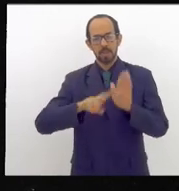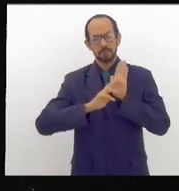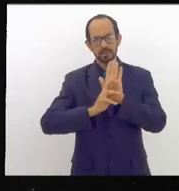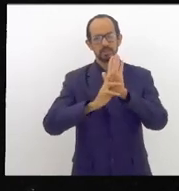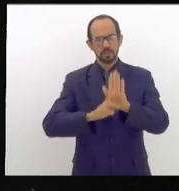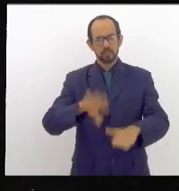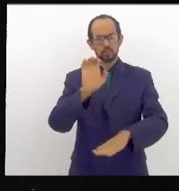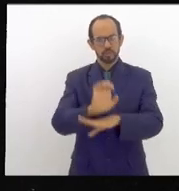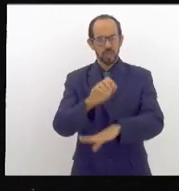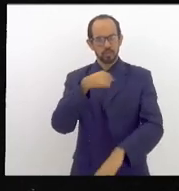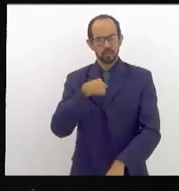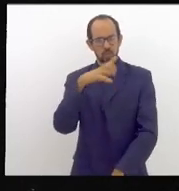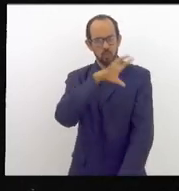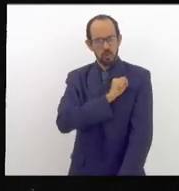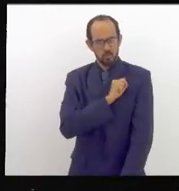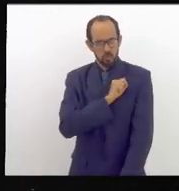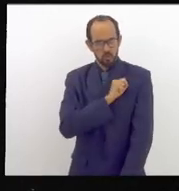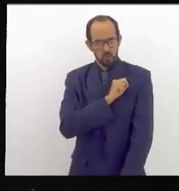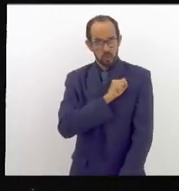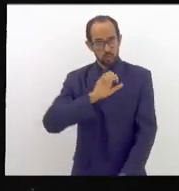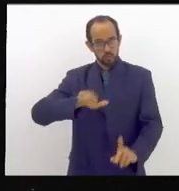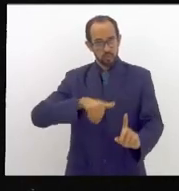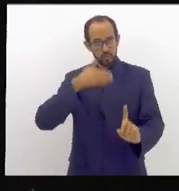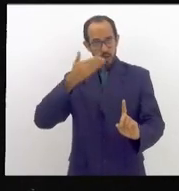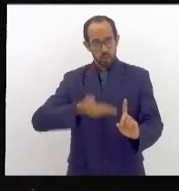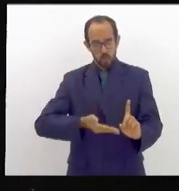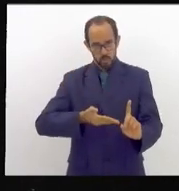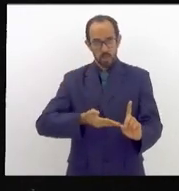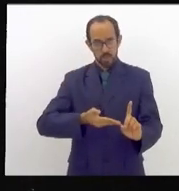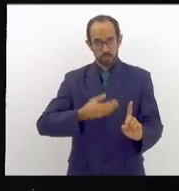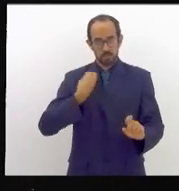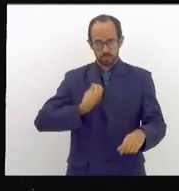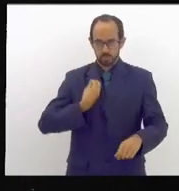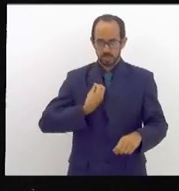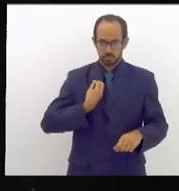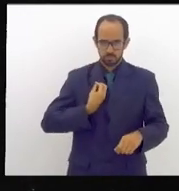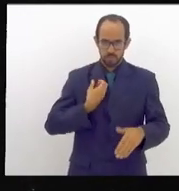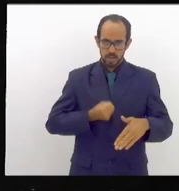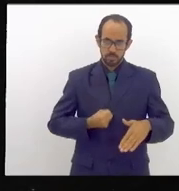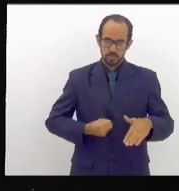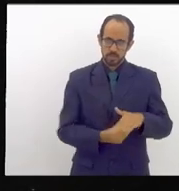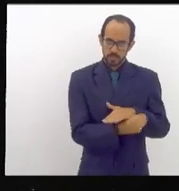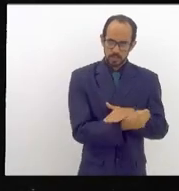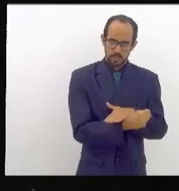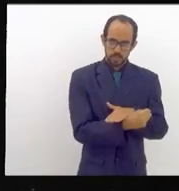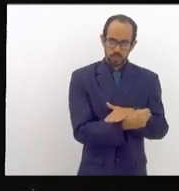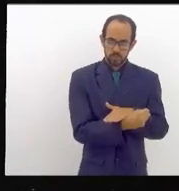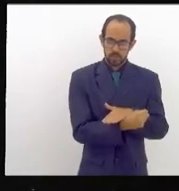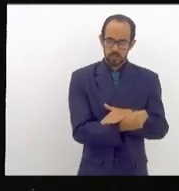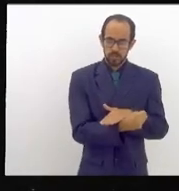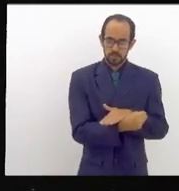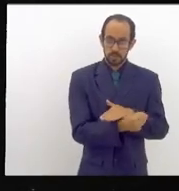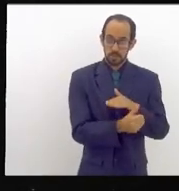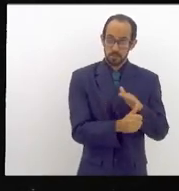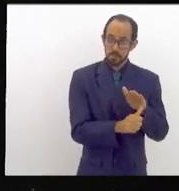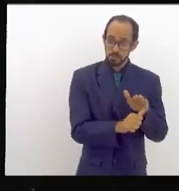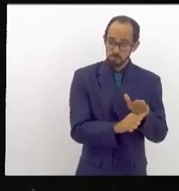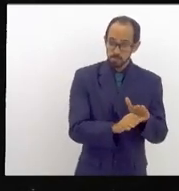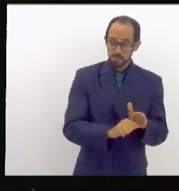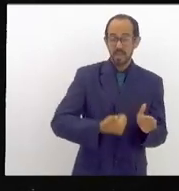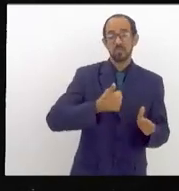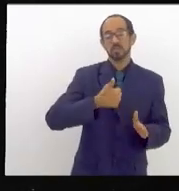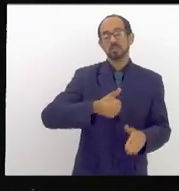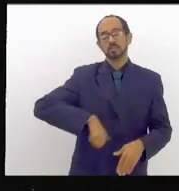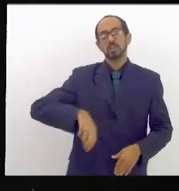amo eu tive a honra de participar de uma legislatura que pela primeira vez na história